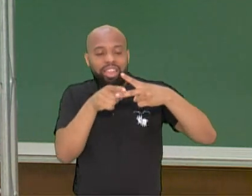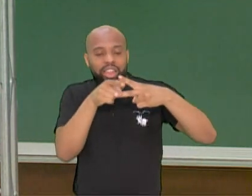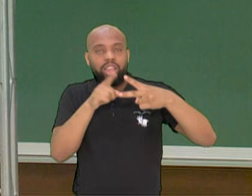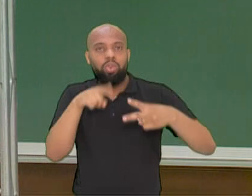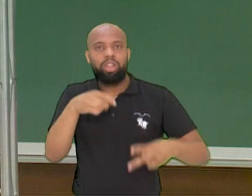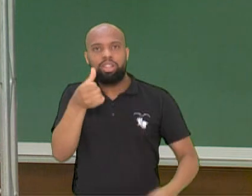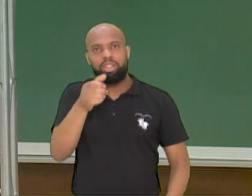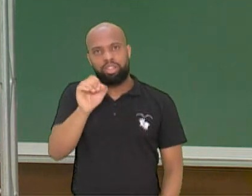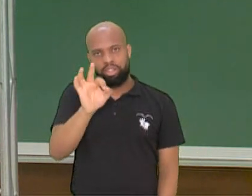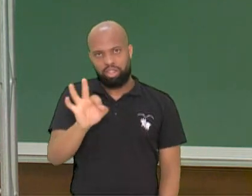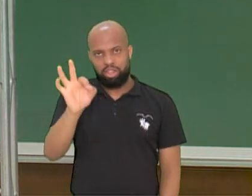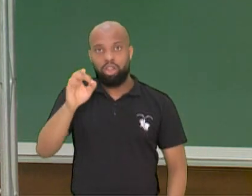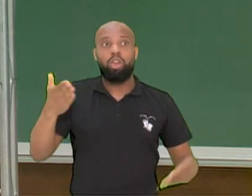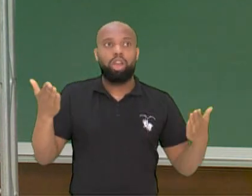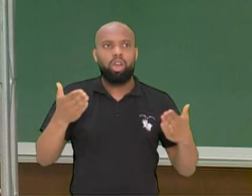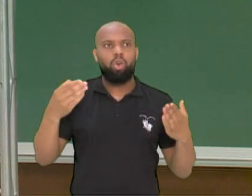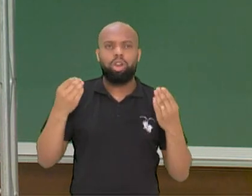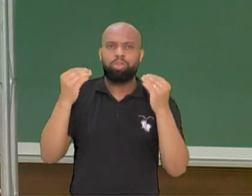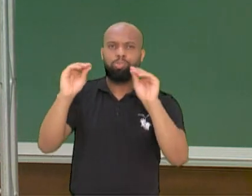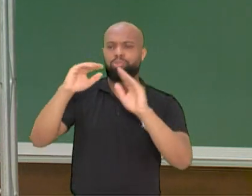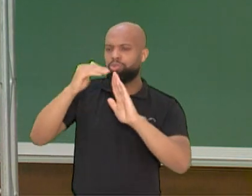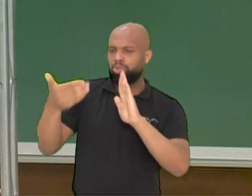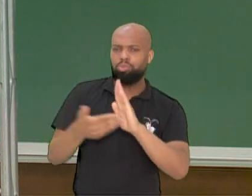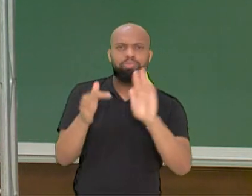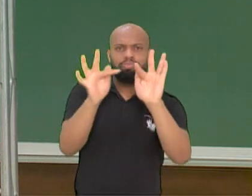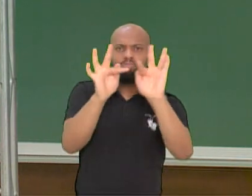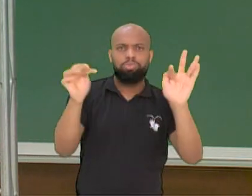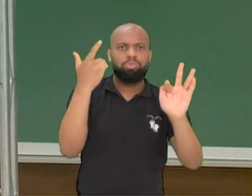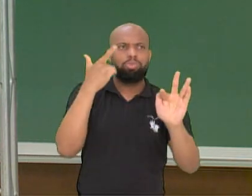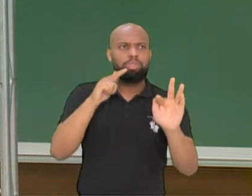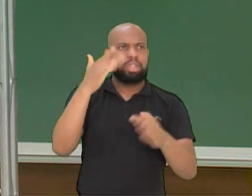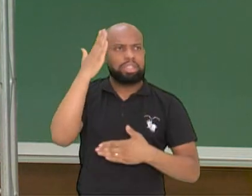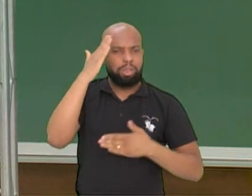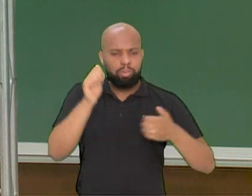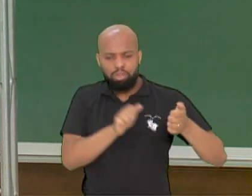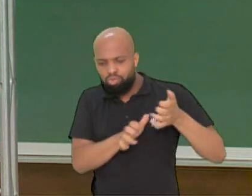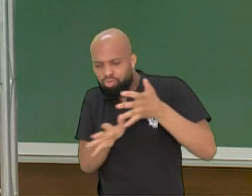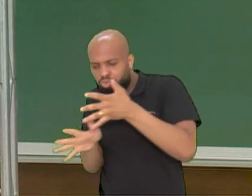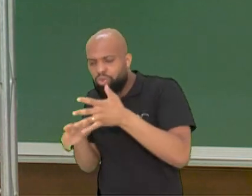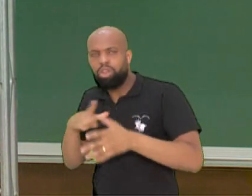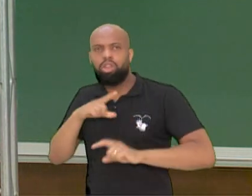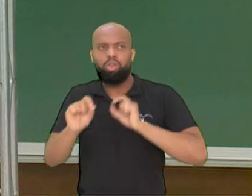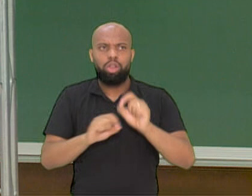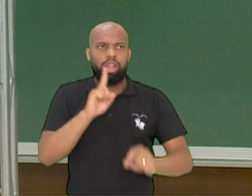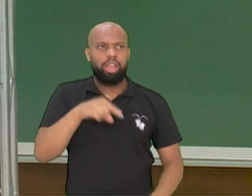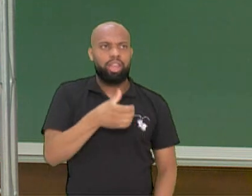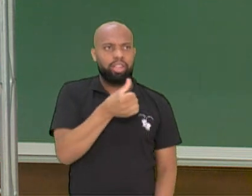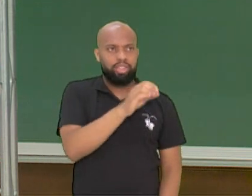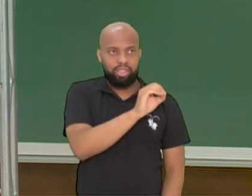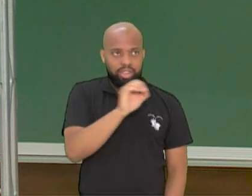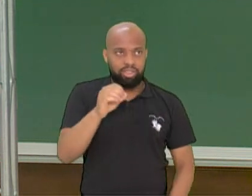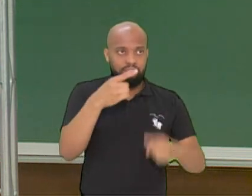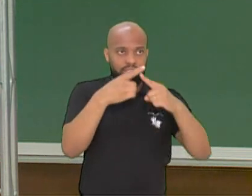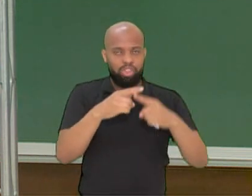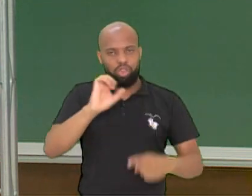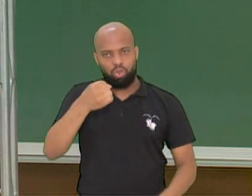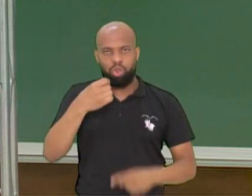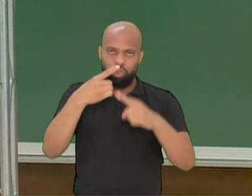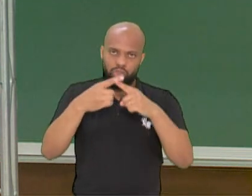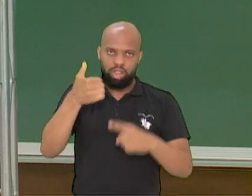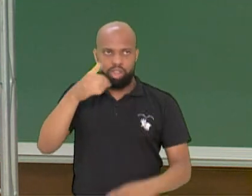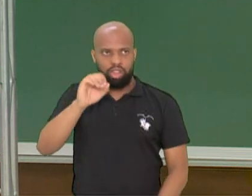graus. Colocando tudo isso na nossa expressão, para calcular o fluxo magnético, nós temos 600 vezes 8 vezes 10 elevado a menos